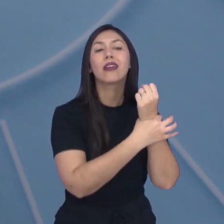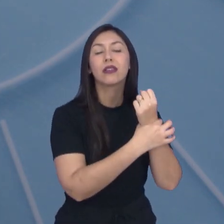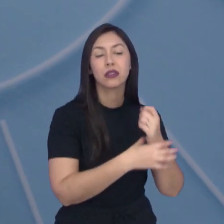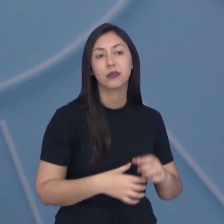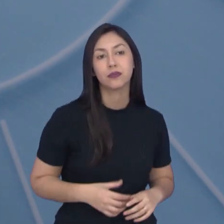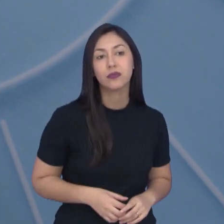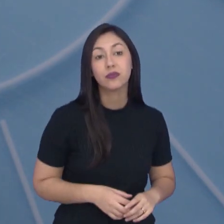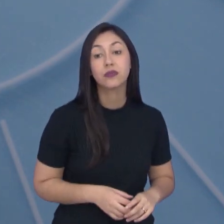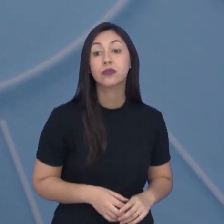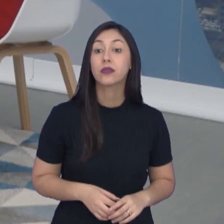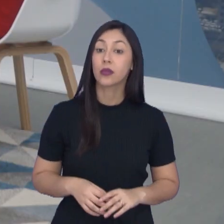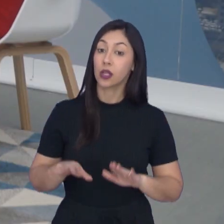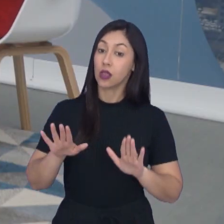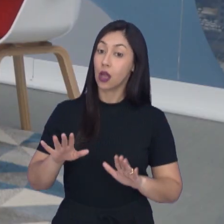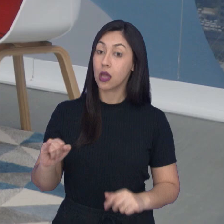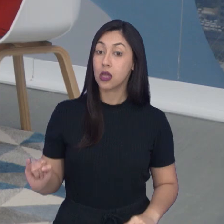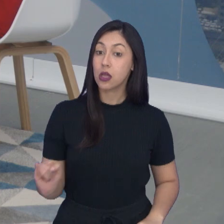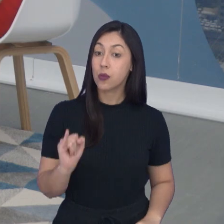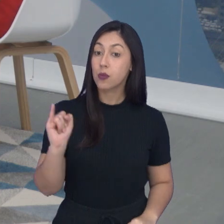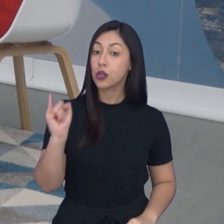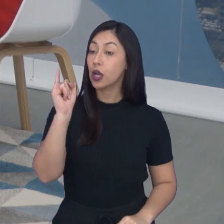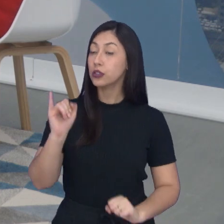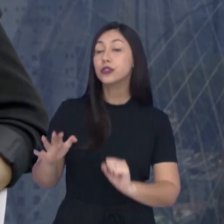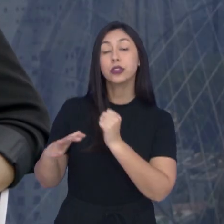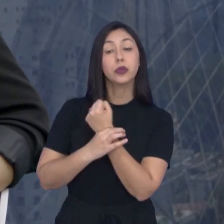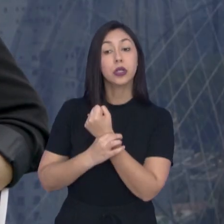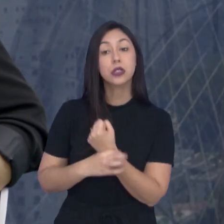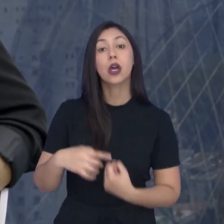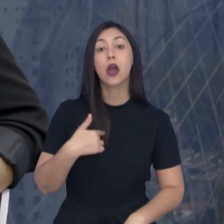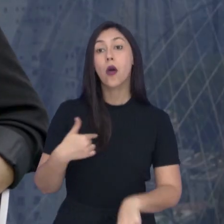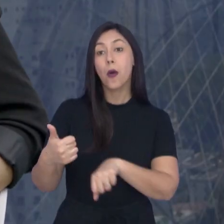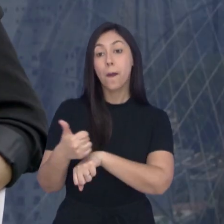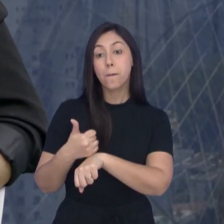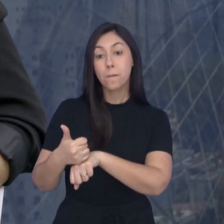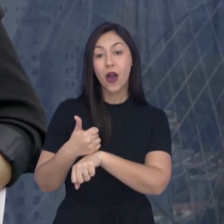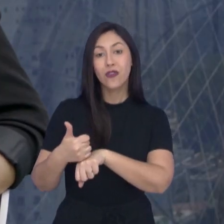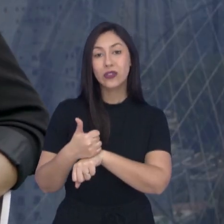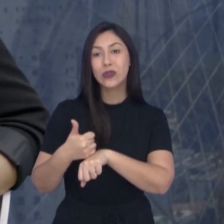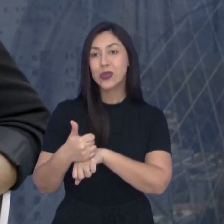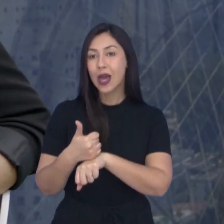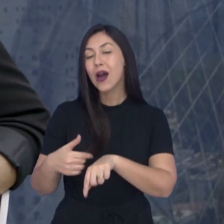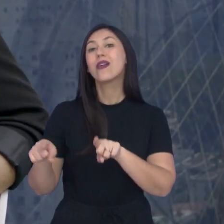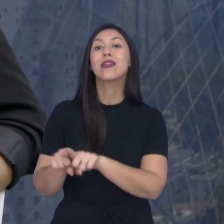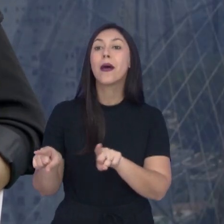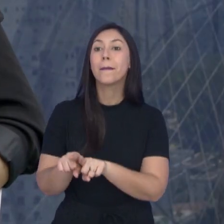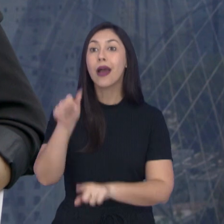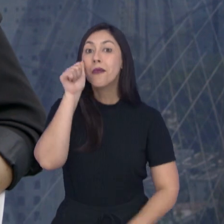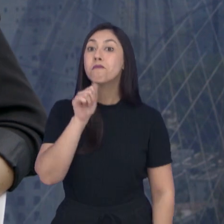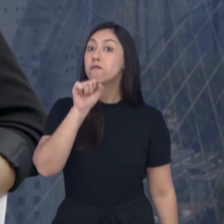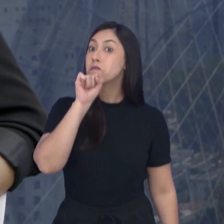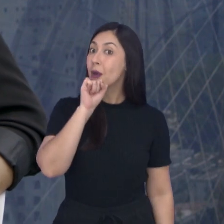hoje? Primeiro, falar da importância dessa estabilidade, né? Eu, como profissional liberal e mãe de 3 filhos,